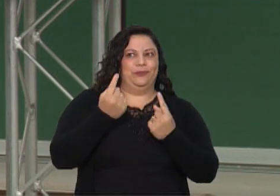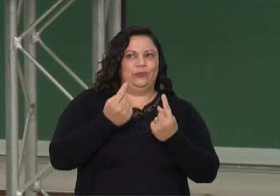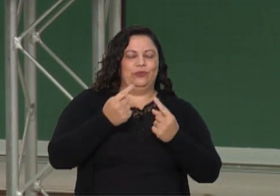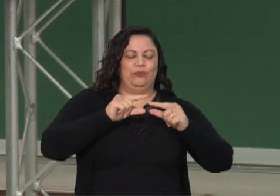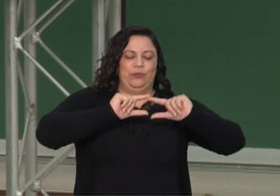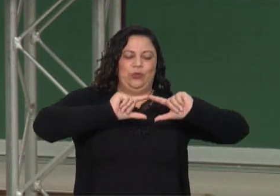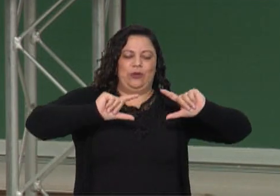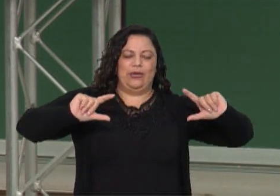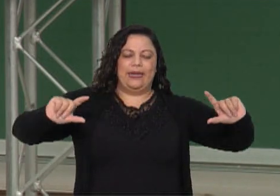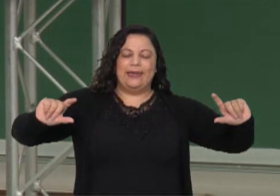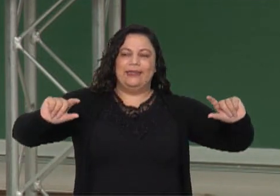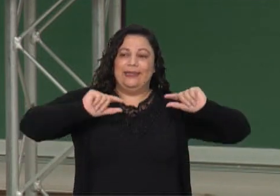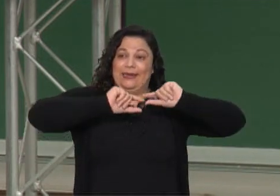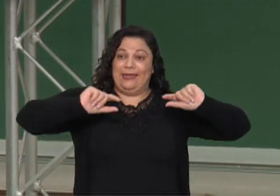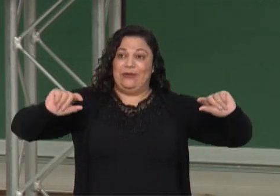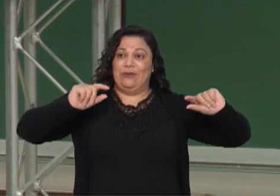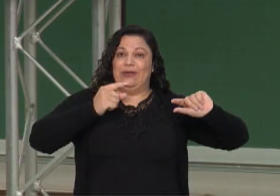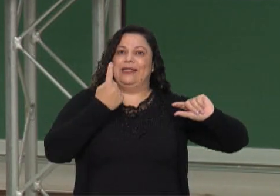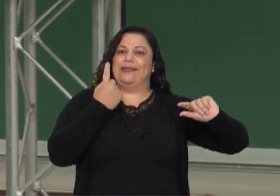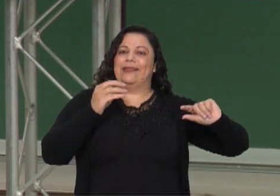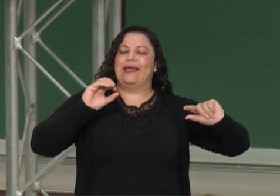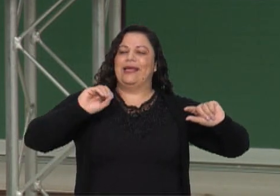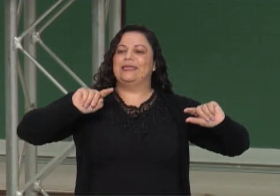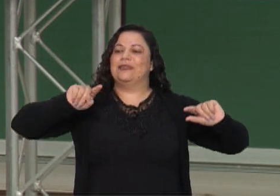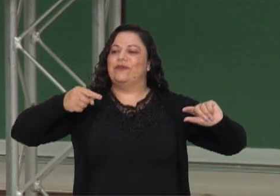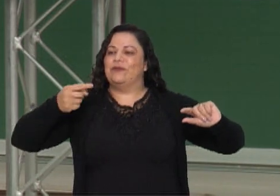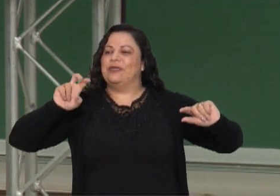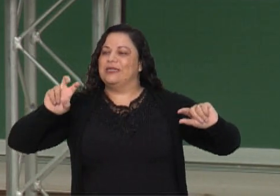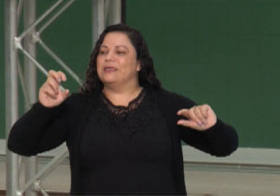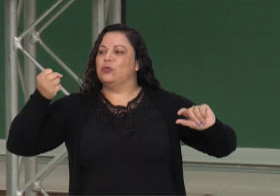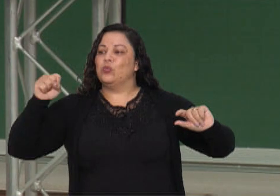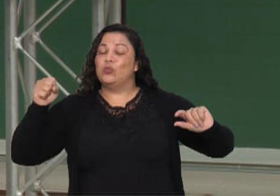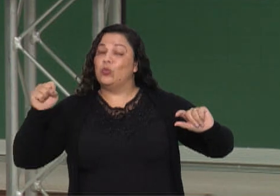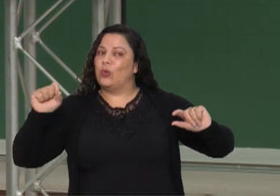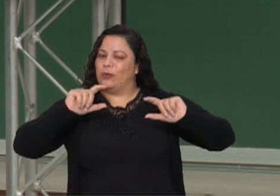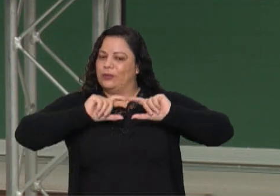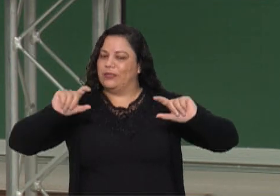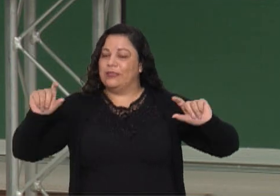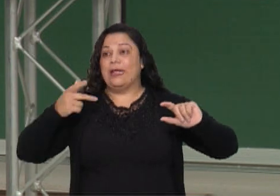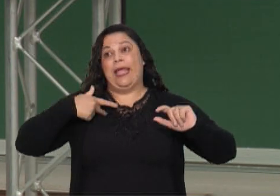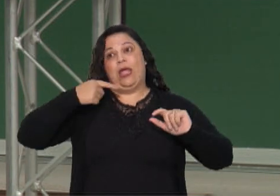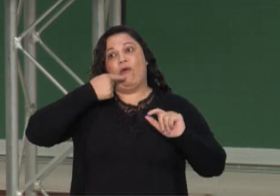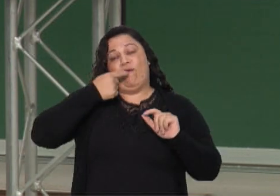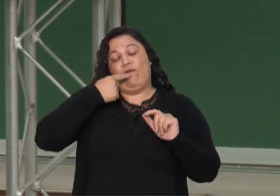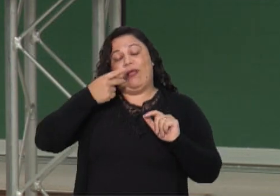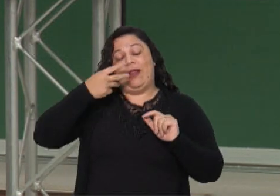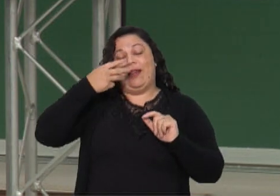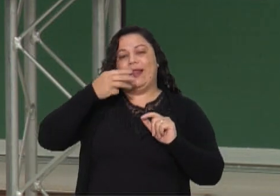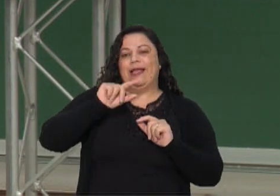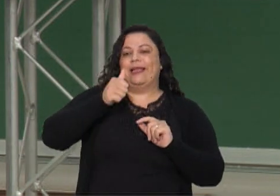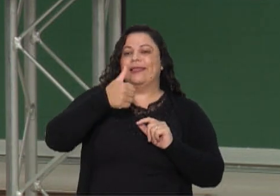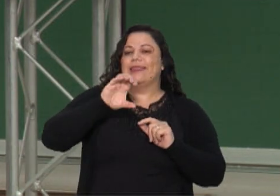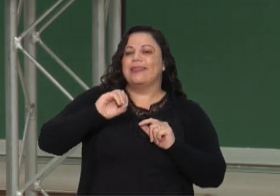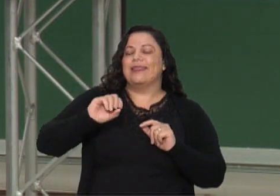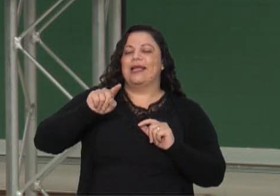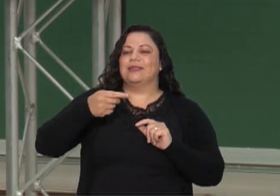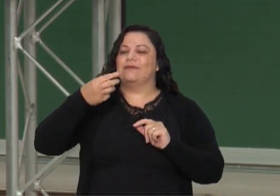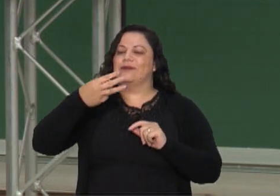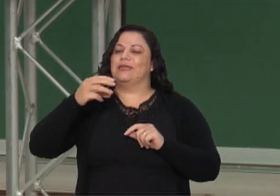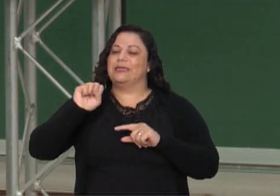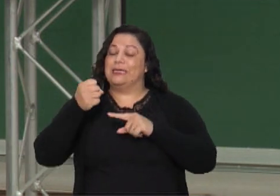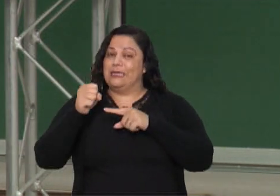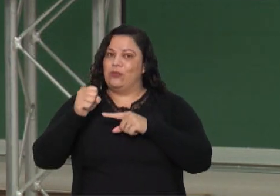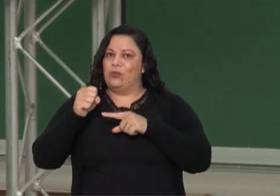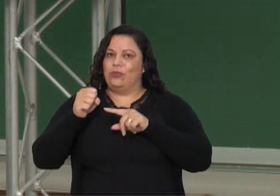10,58 de largura, tá? E não 10,38, como eu falei, ok? Me veio aqui na cabeça agora. Agora vamos seguir em frente. Olha